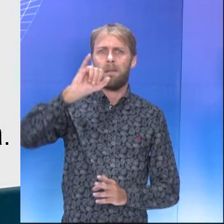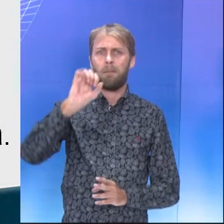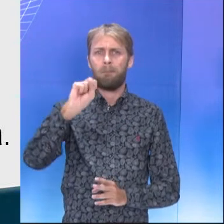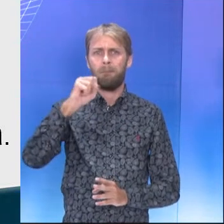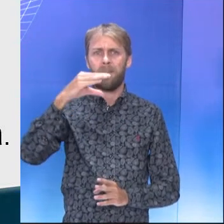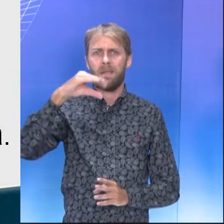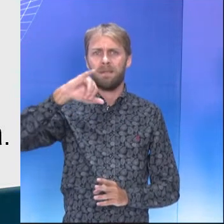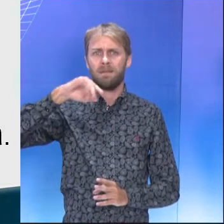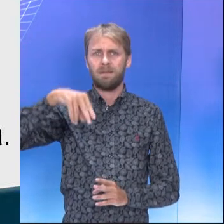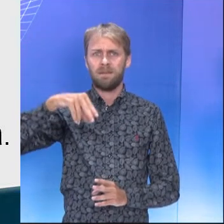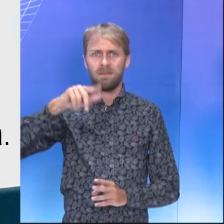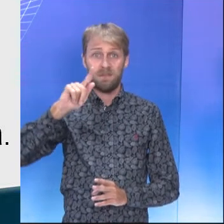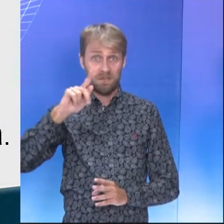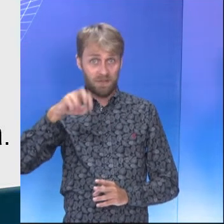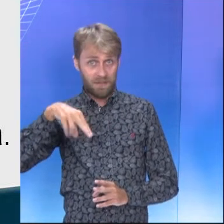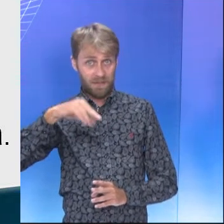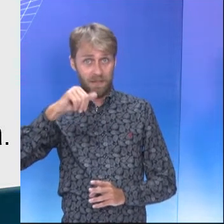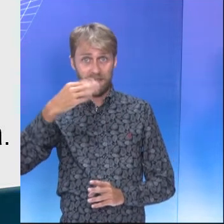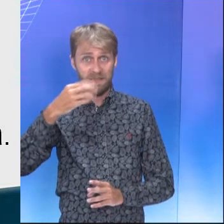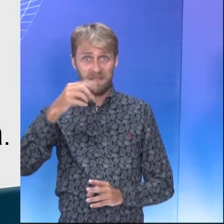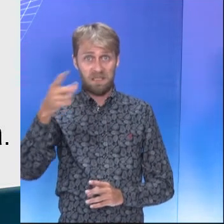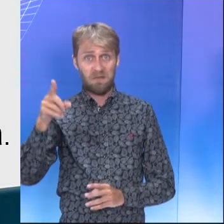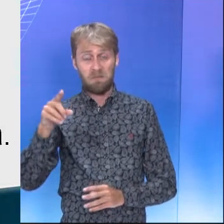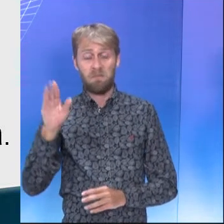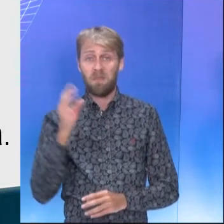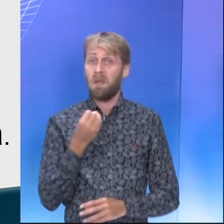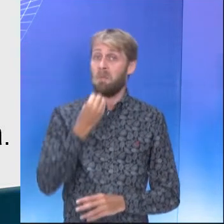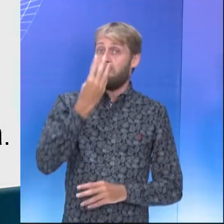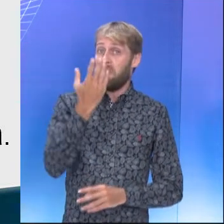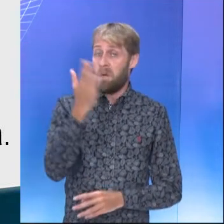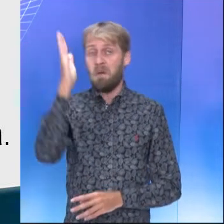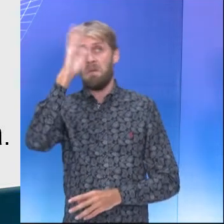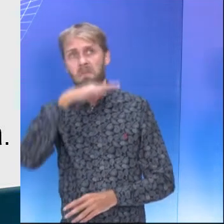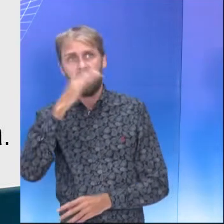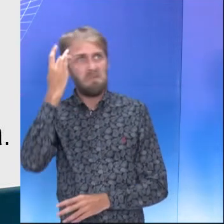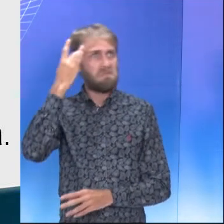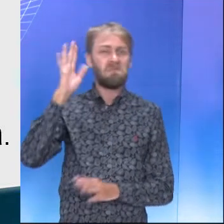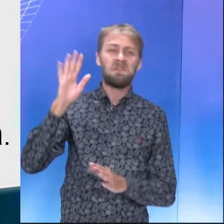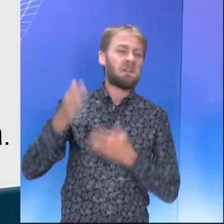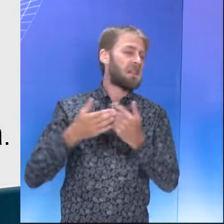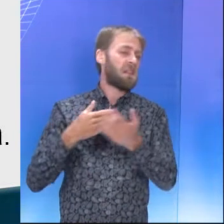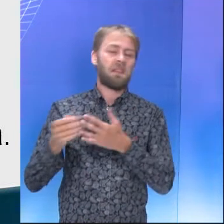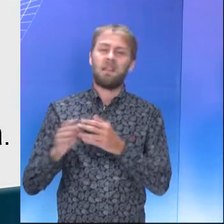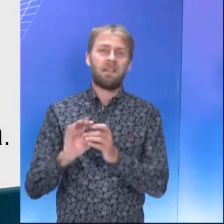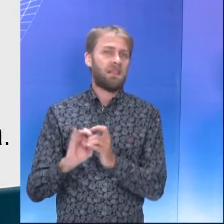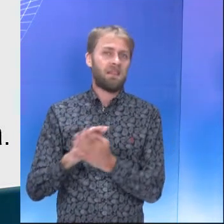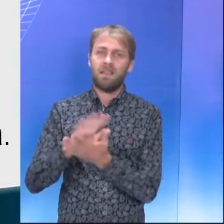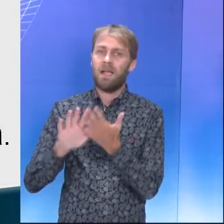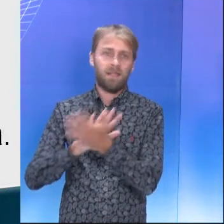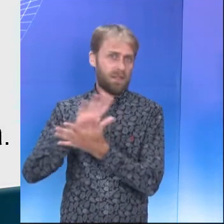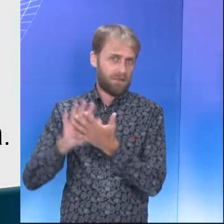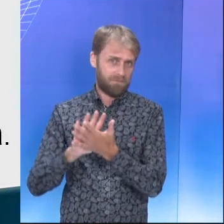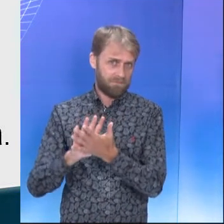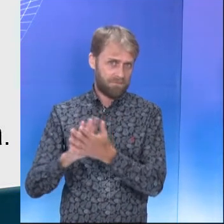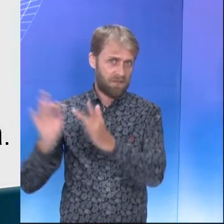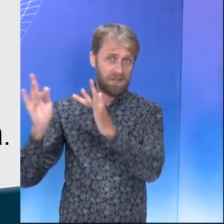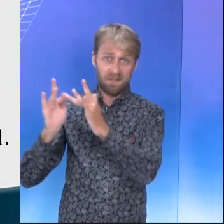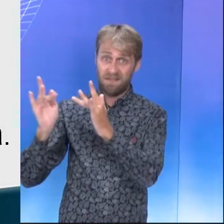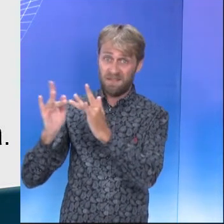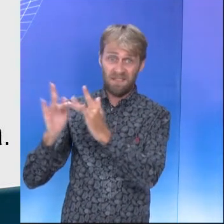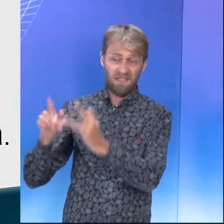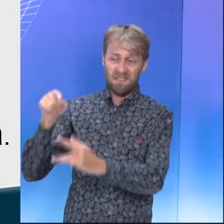de prejuízo aos povos indígenas, né? Então, essa relação entre a etnia, né, e a